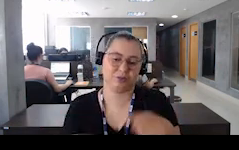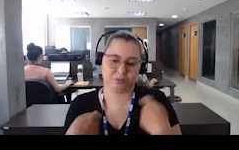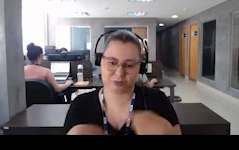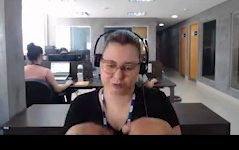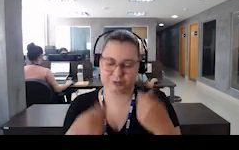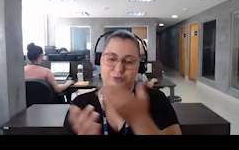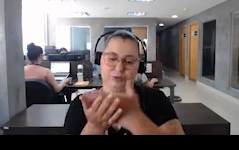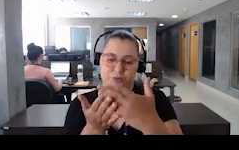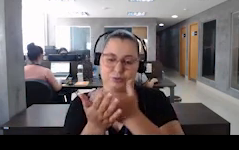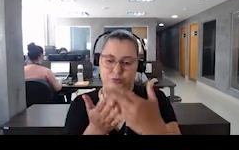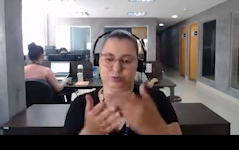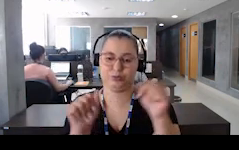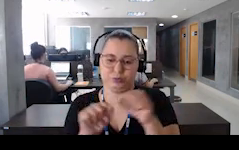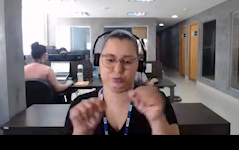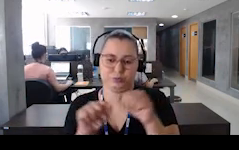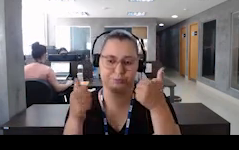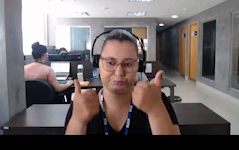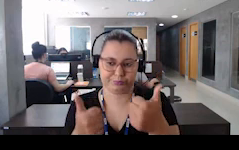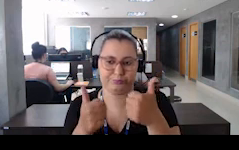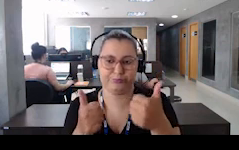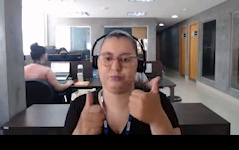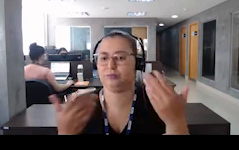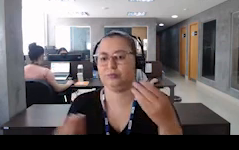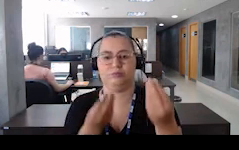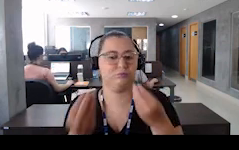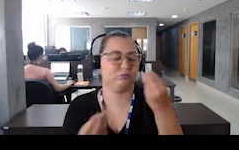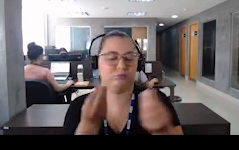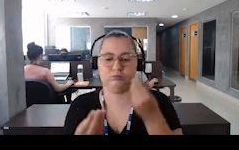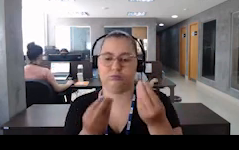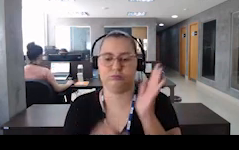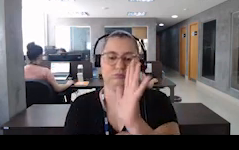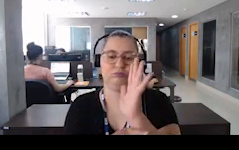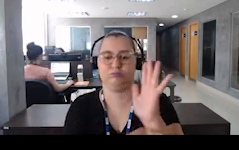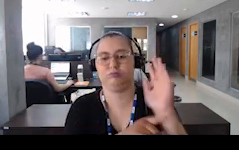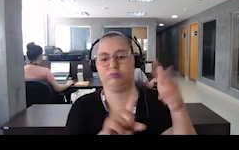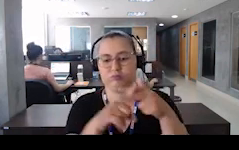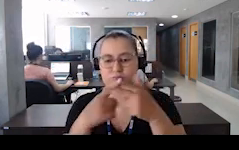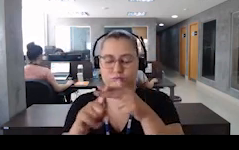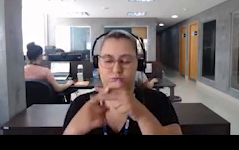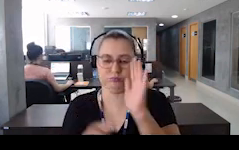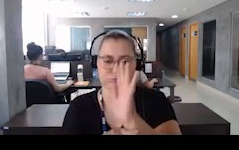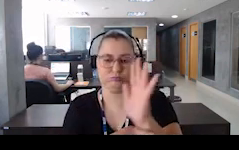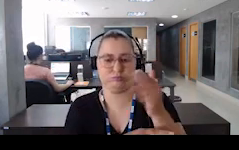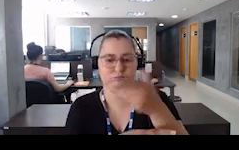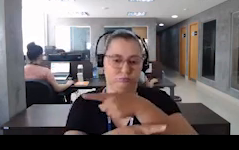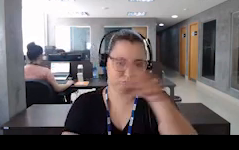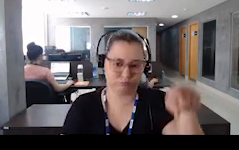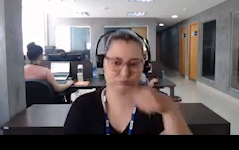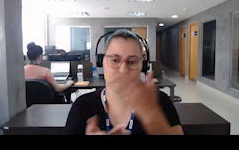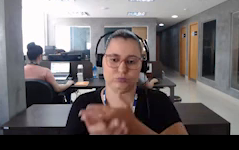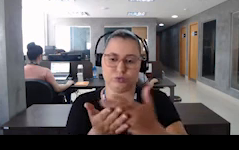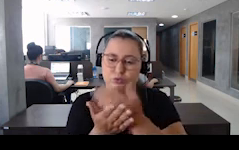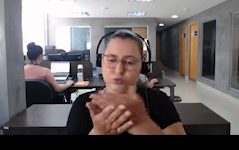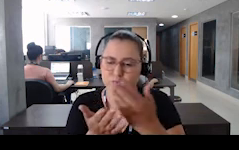isso é necessário que vocês comecem a fazer, senão não tem como a gente corrigir, não tem como a gente ajudar vocês, tudo bem? Então